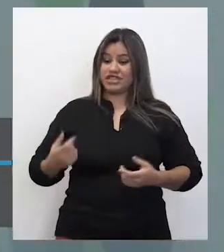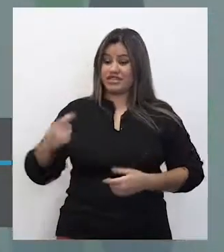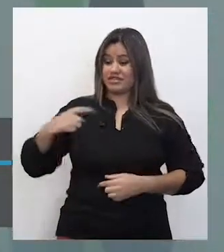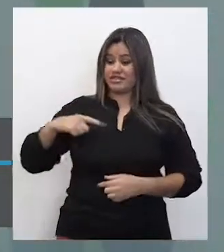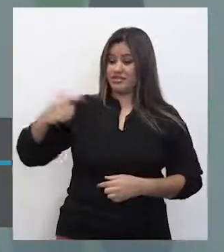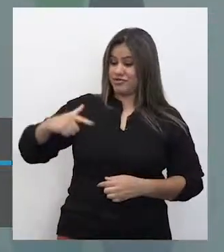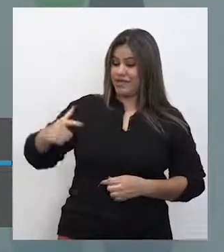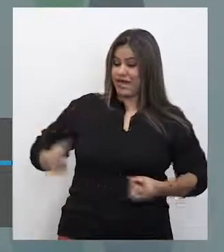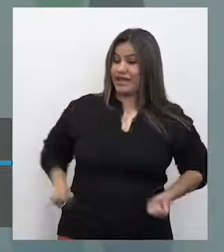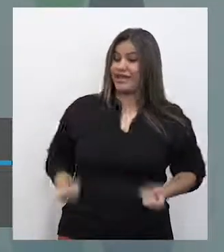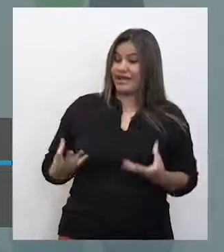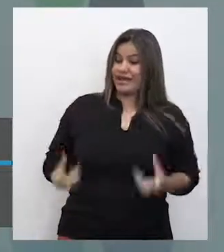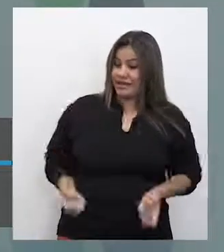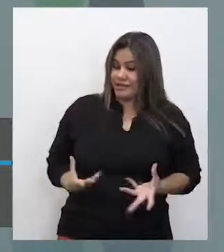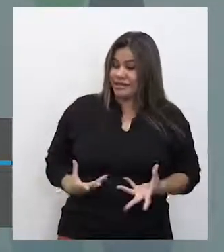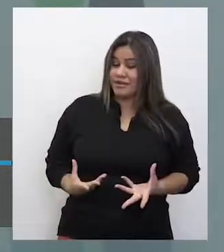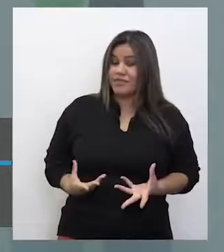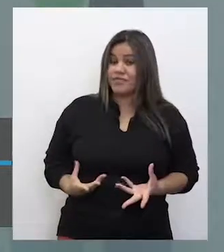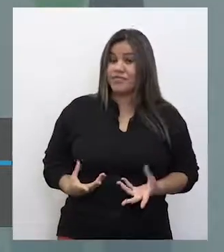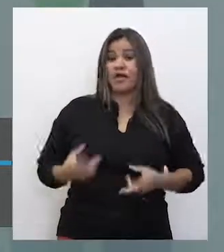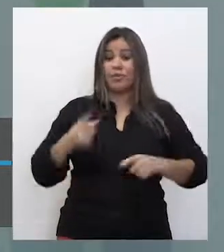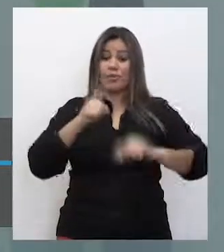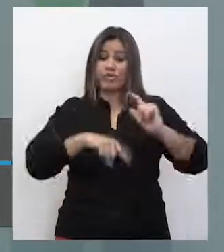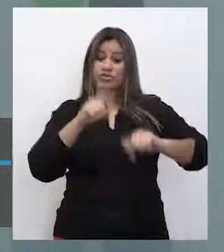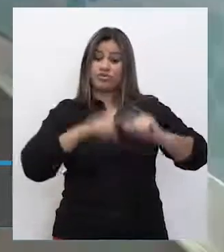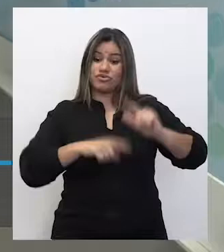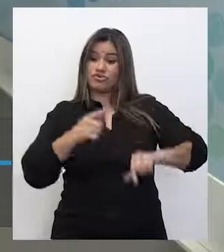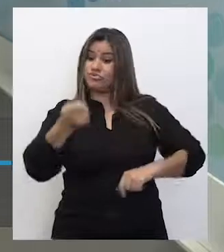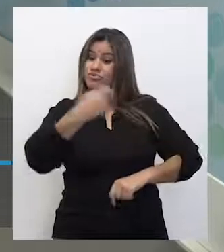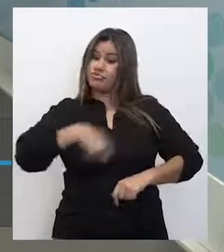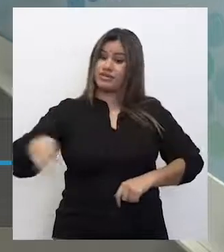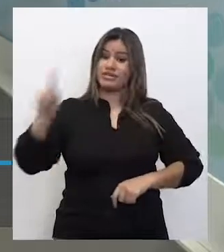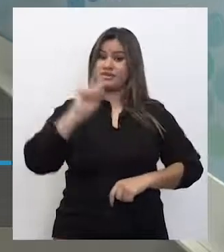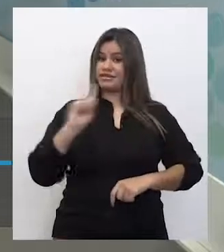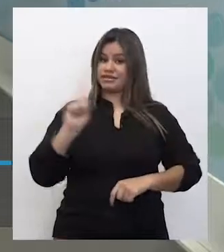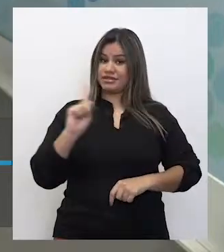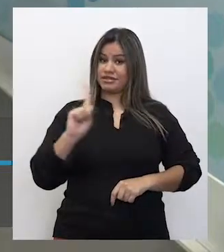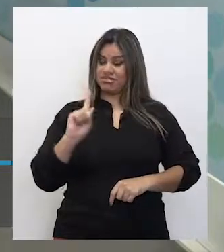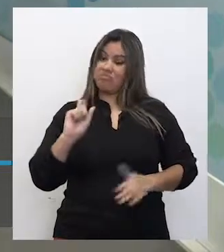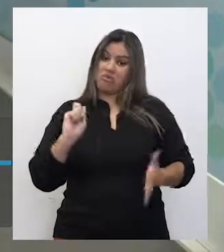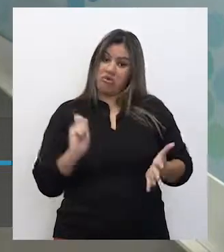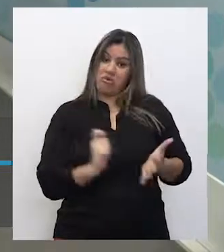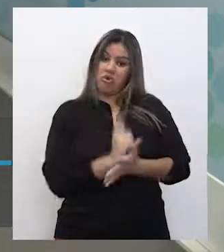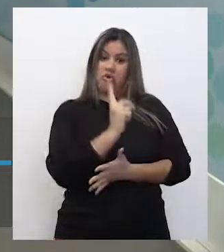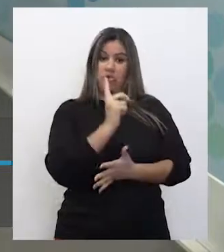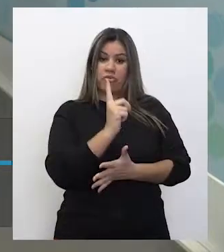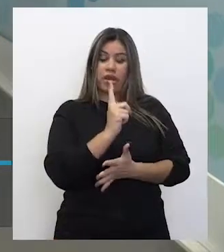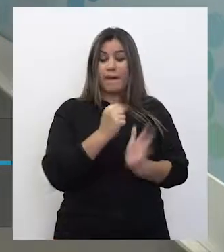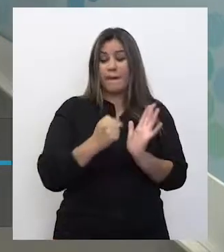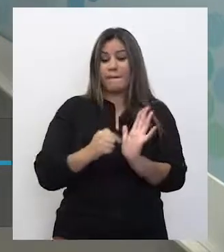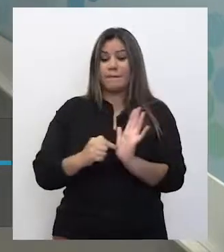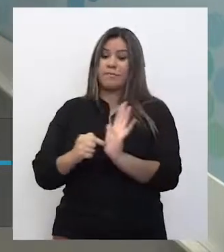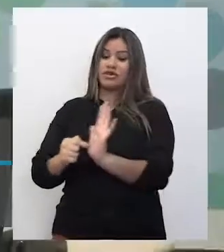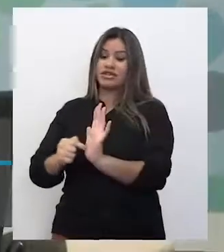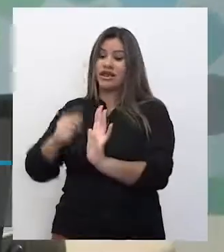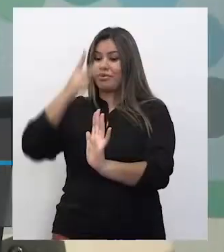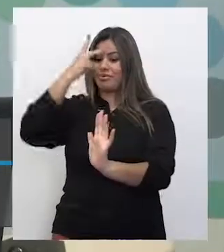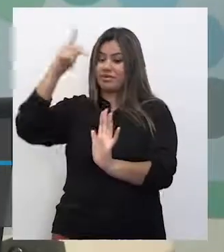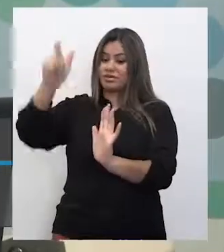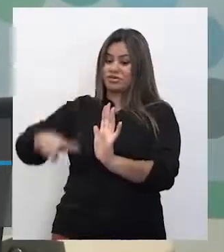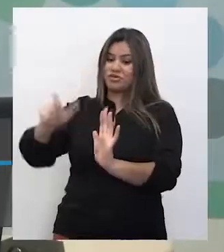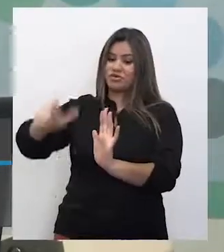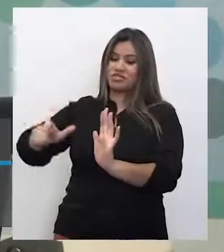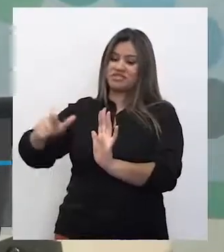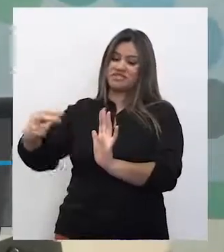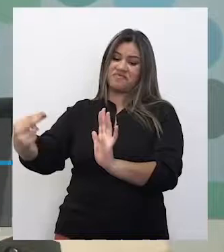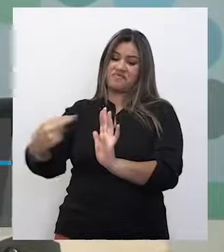Vixe, quebrou. Olha, agora você me persuadiu. Como é que é? Fala de novo. Você gasta o que não tem para comprar o que você não precisa para mostrar para quem você